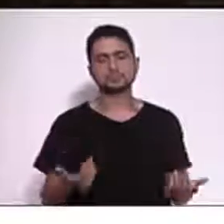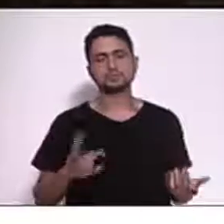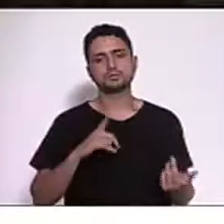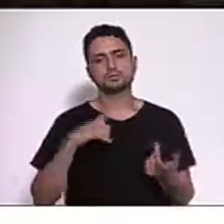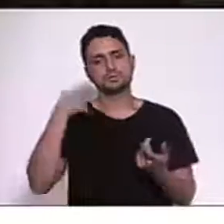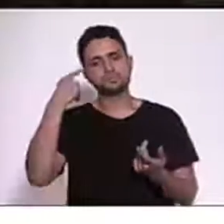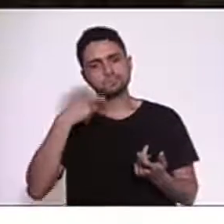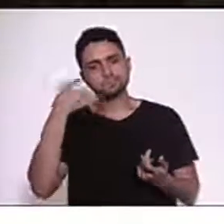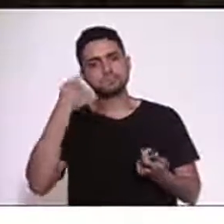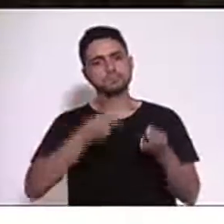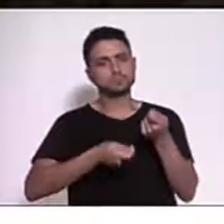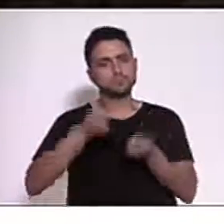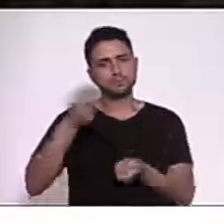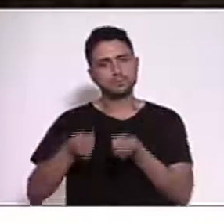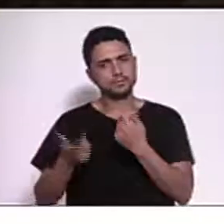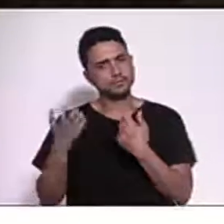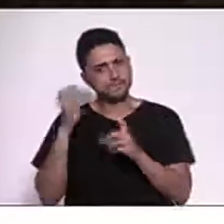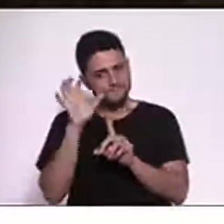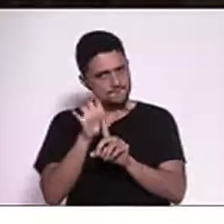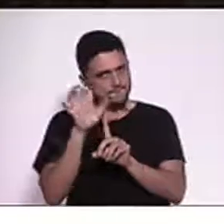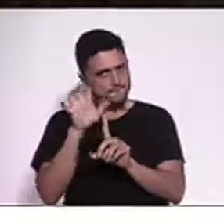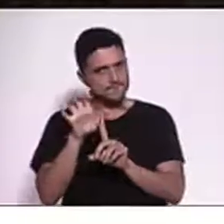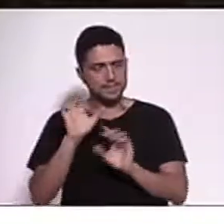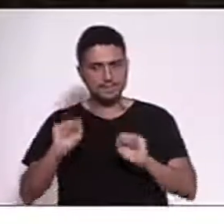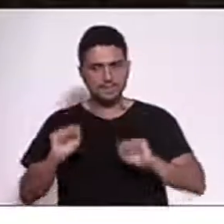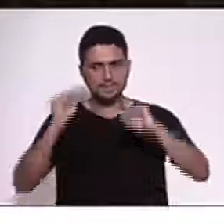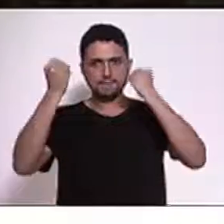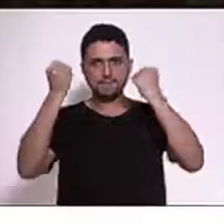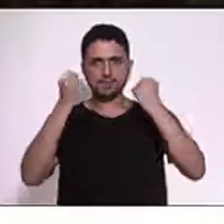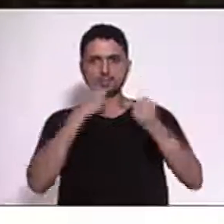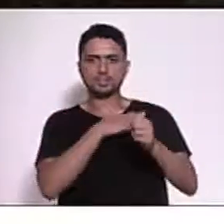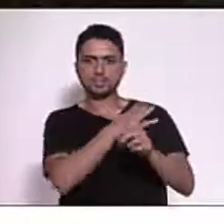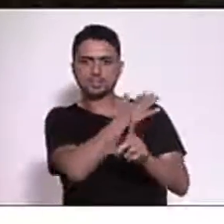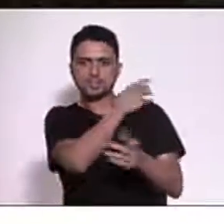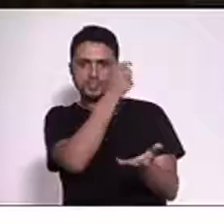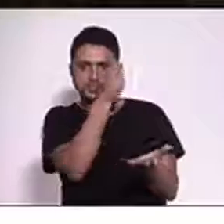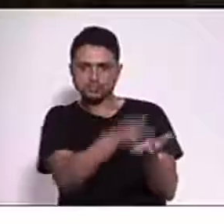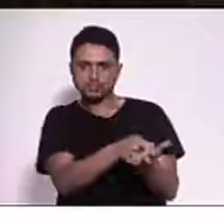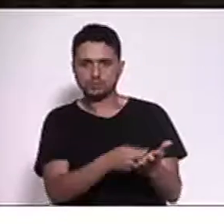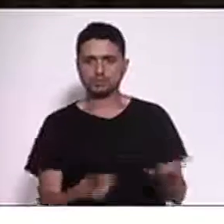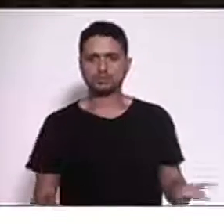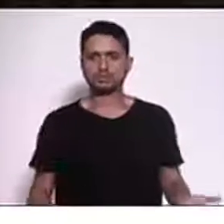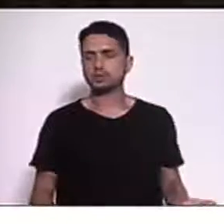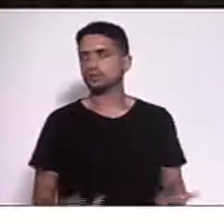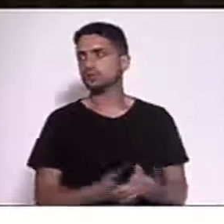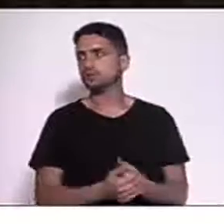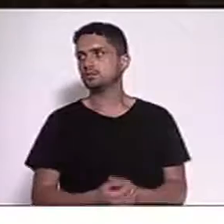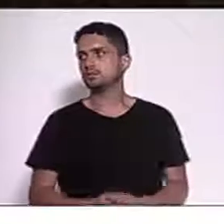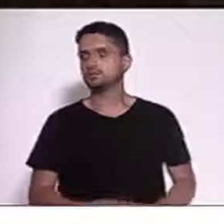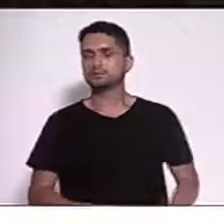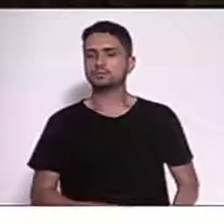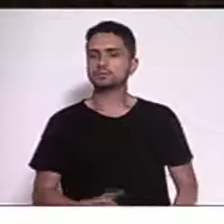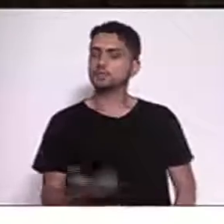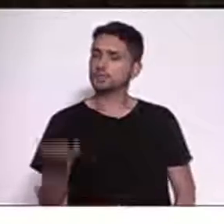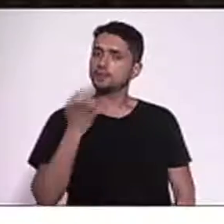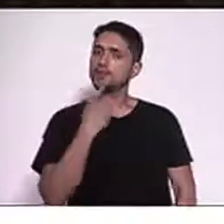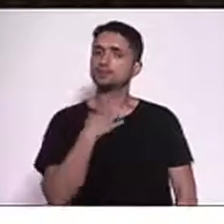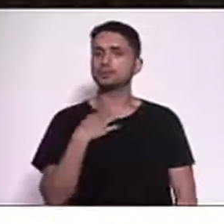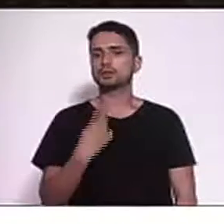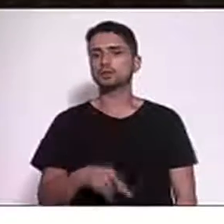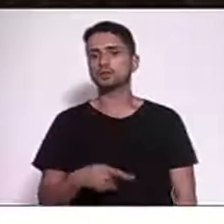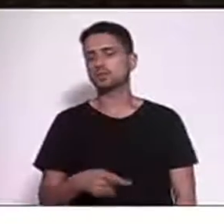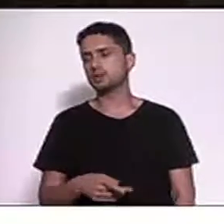está exatamente defendendo, está querendo que neste país haja uma